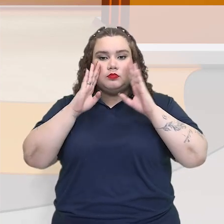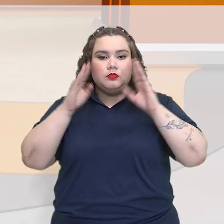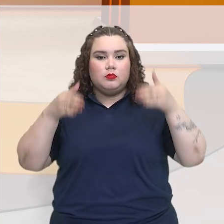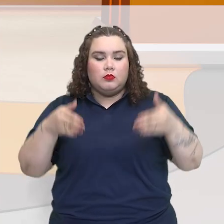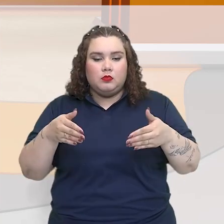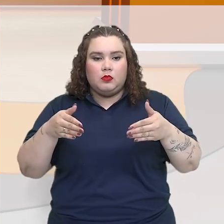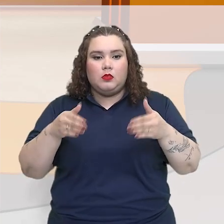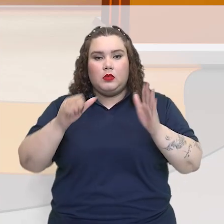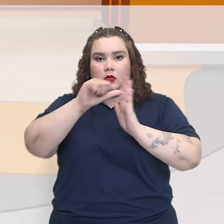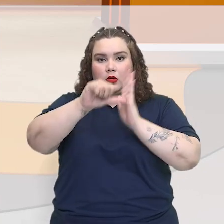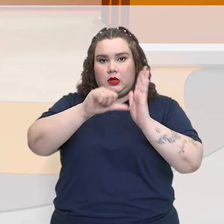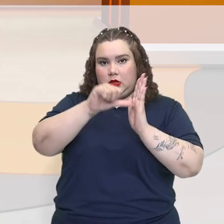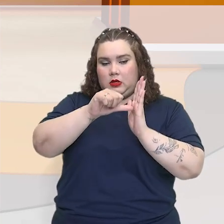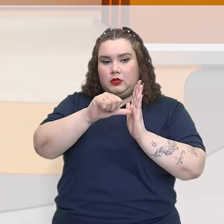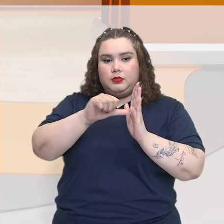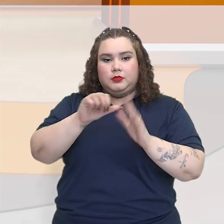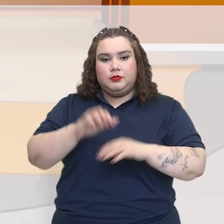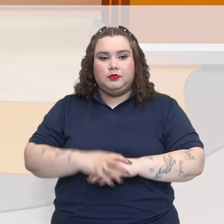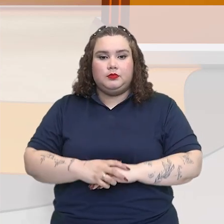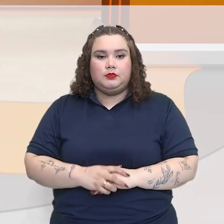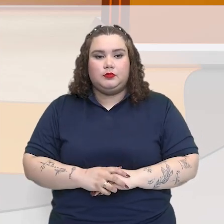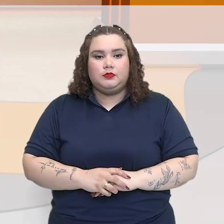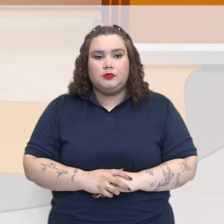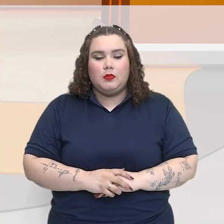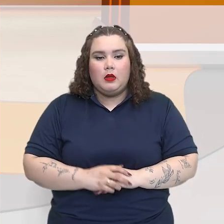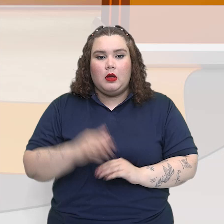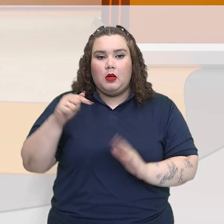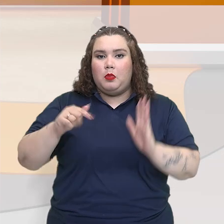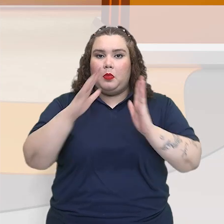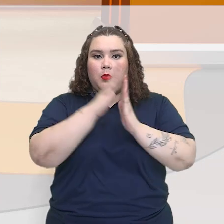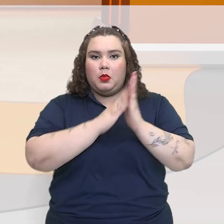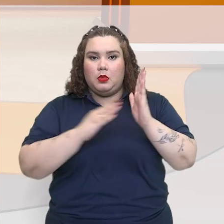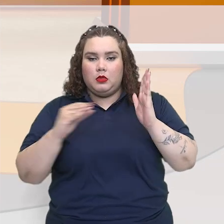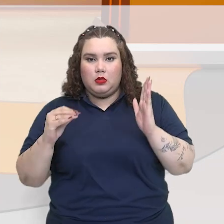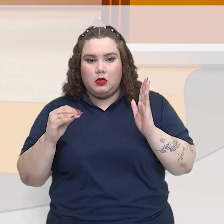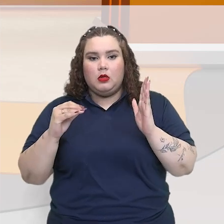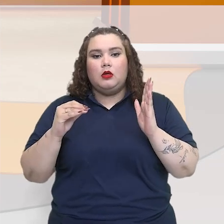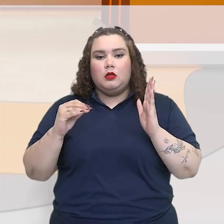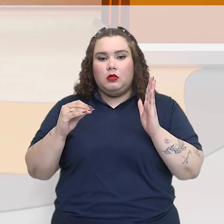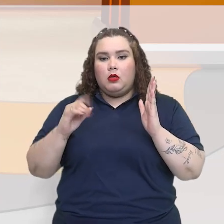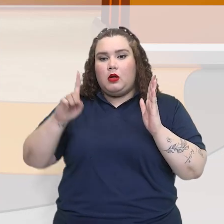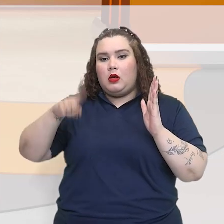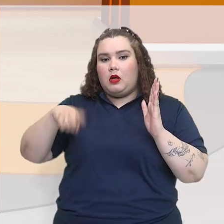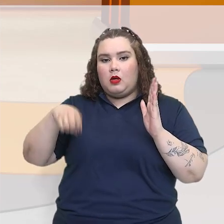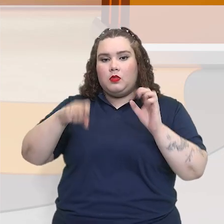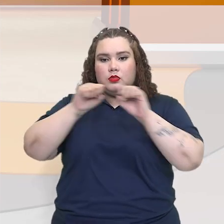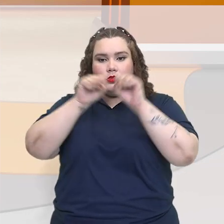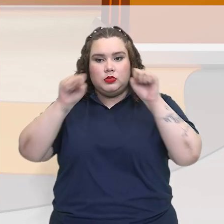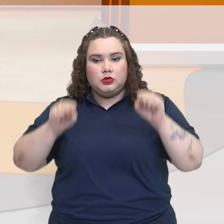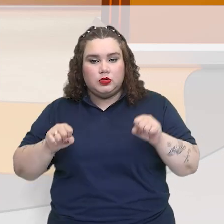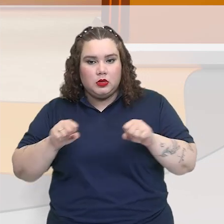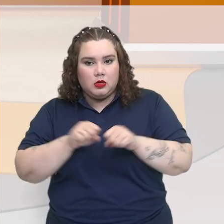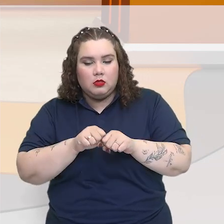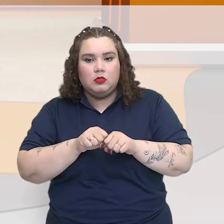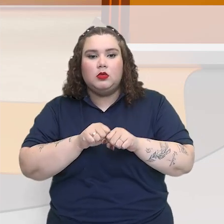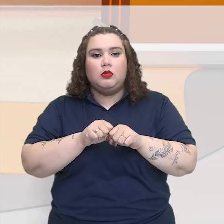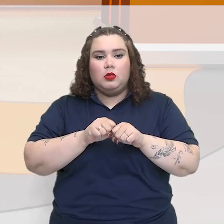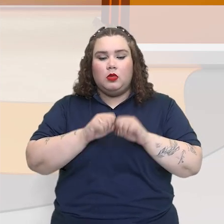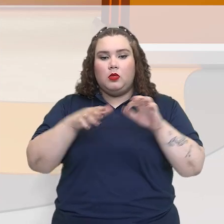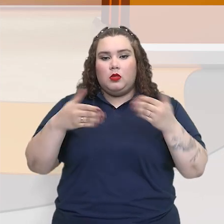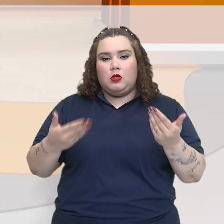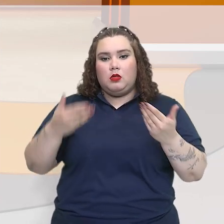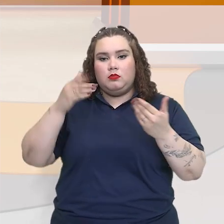especificamente em Atenas. Esse modelo, né, ele era um sistema onde